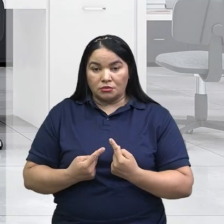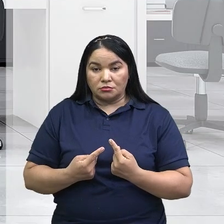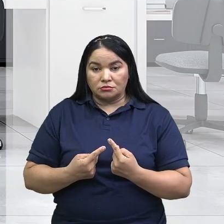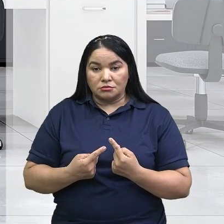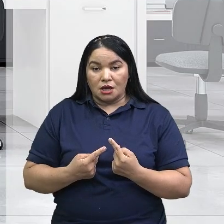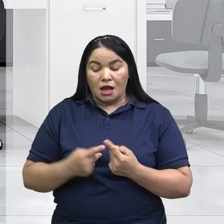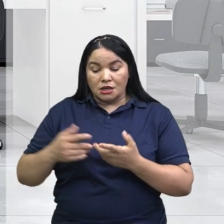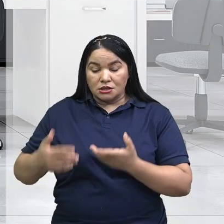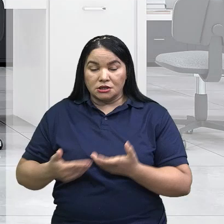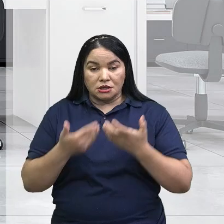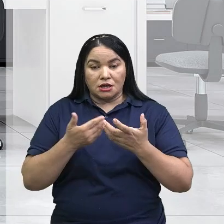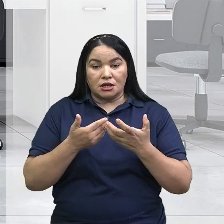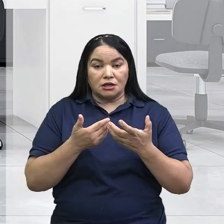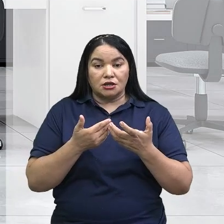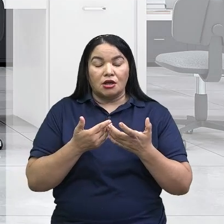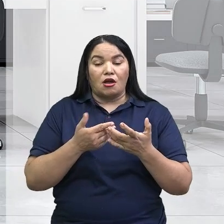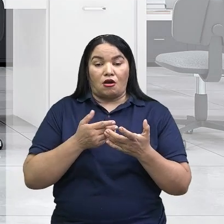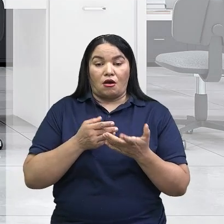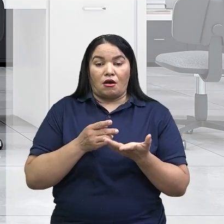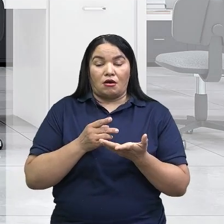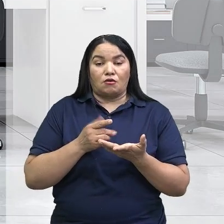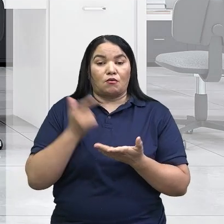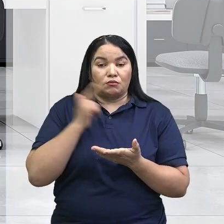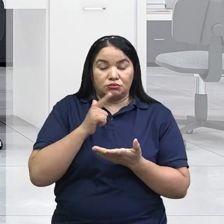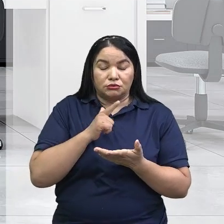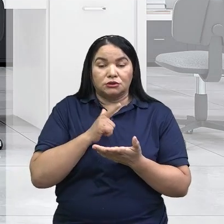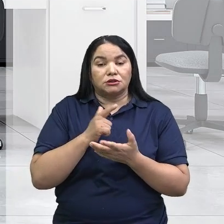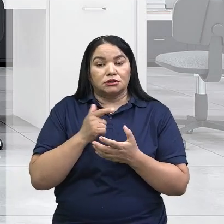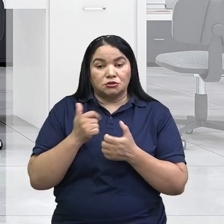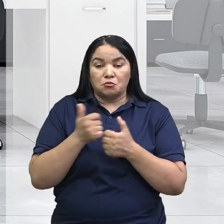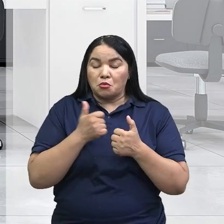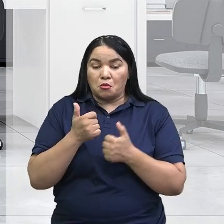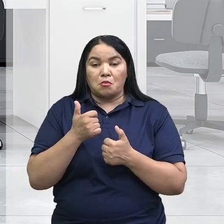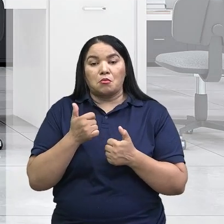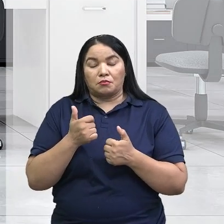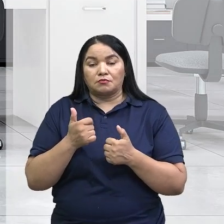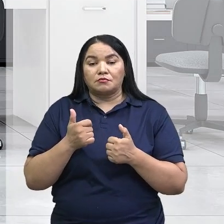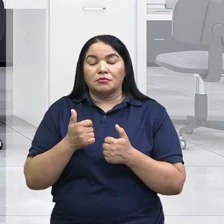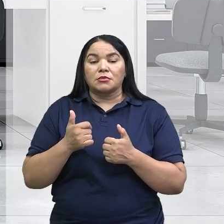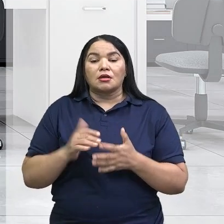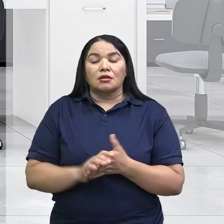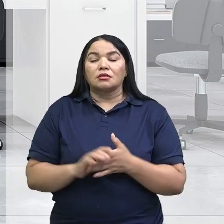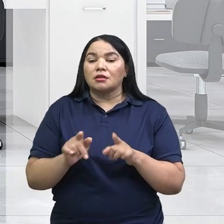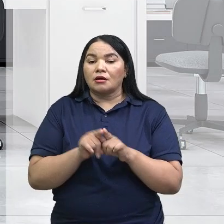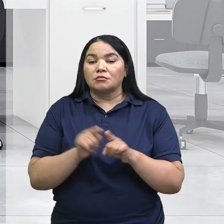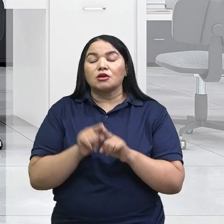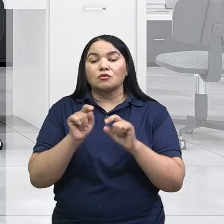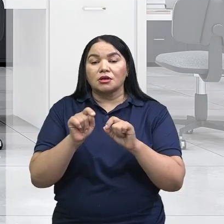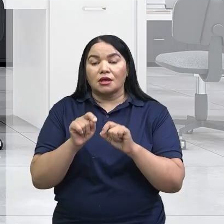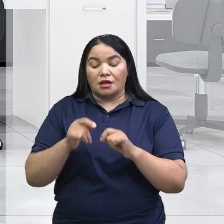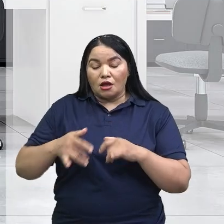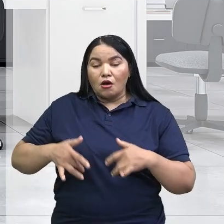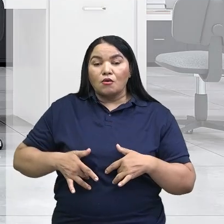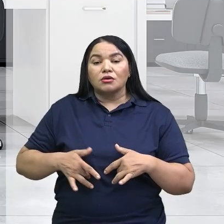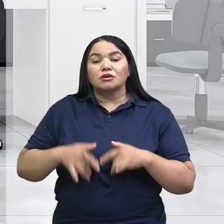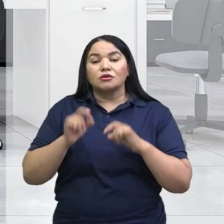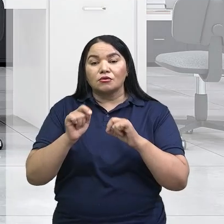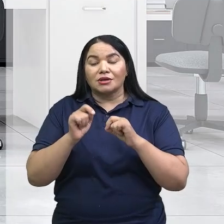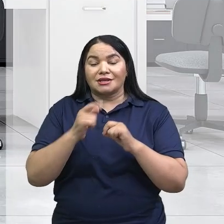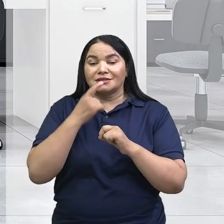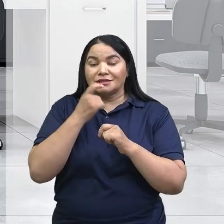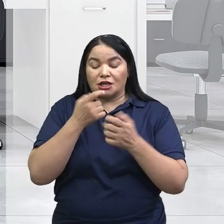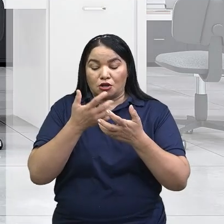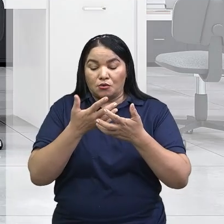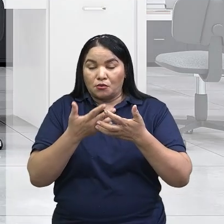vai rejeitar, né? E ele vai poder realizar as suas atividades. Qual é a função do rim? Justamente filtrar o sangue, né? Como daquela pessoa não